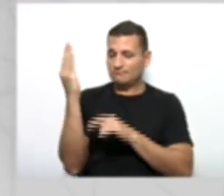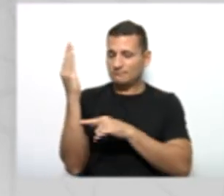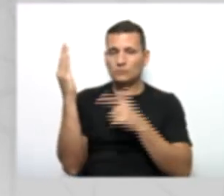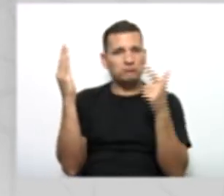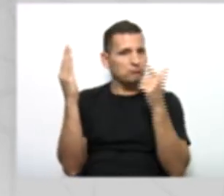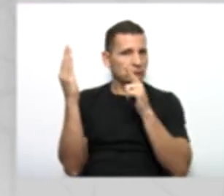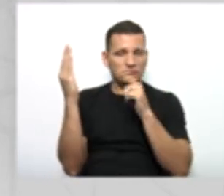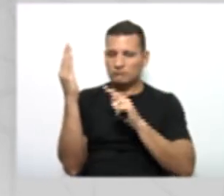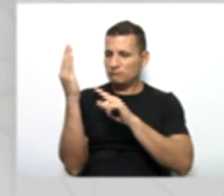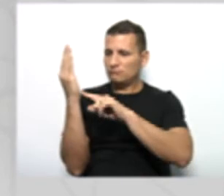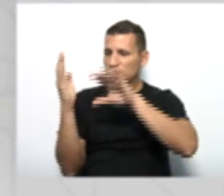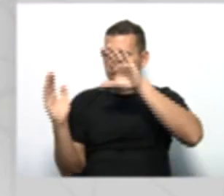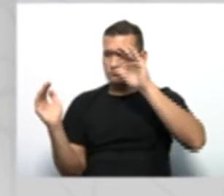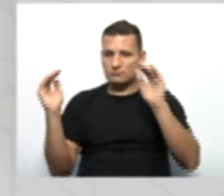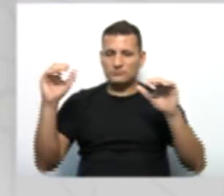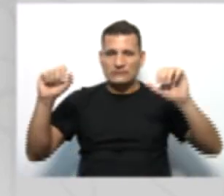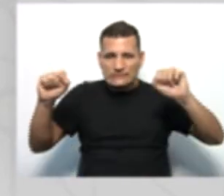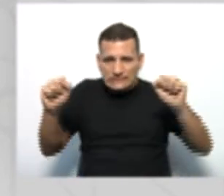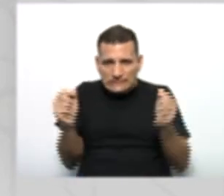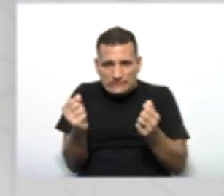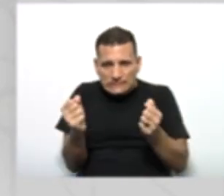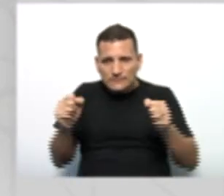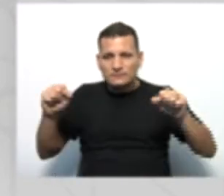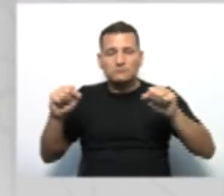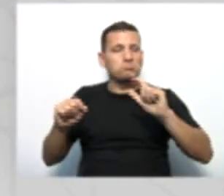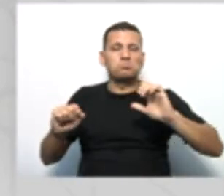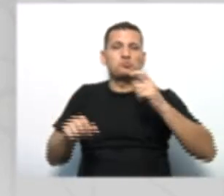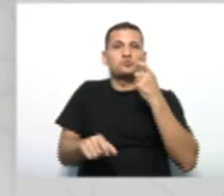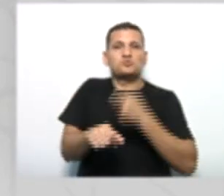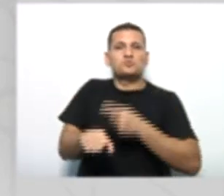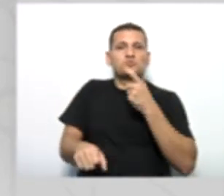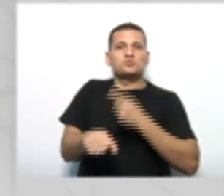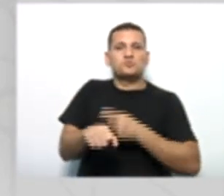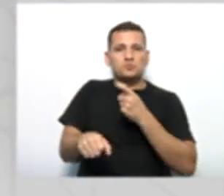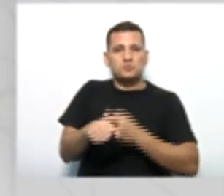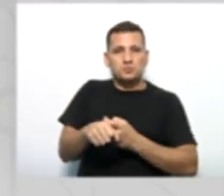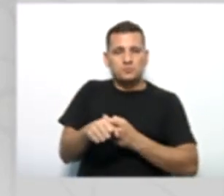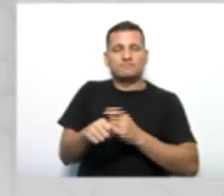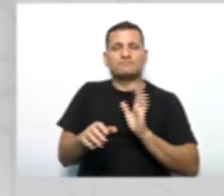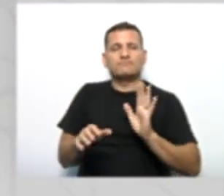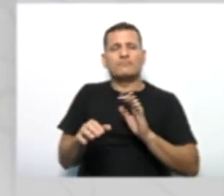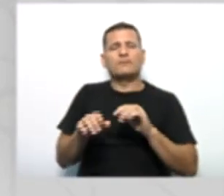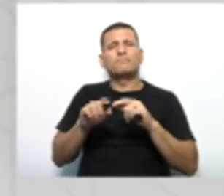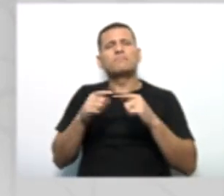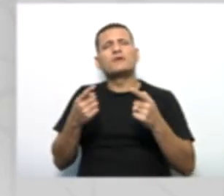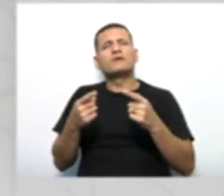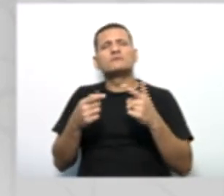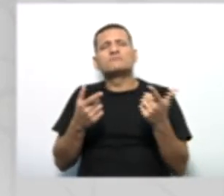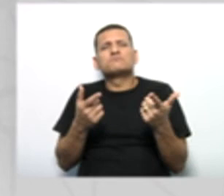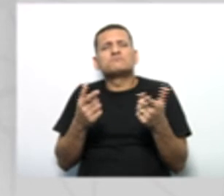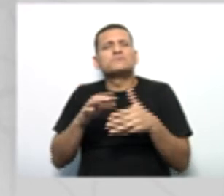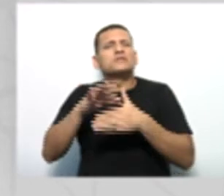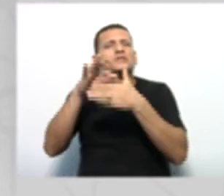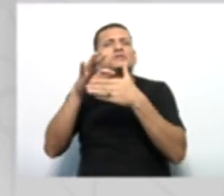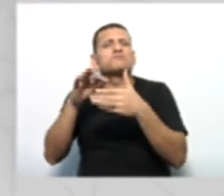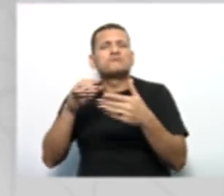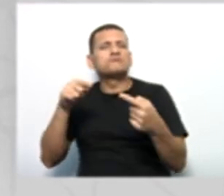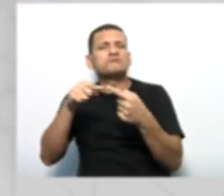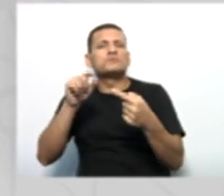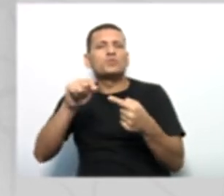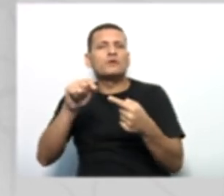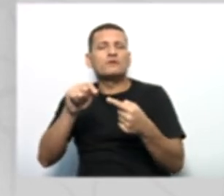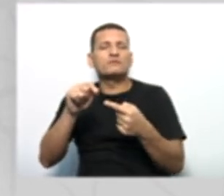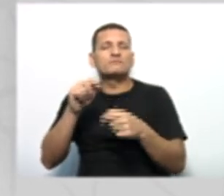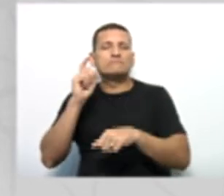ela ao meio. A resiliência dela é alta. E o líder? O que isso tem a ver com liderança? Porque um